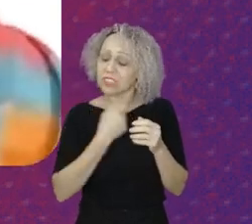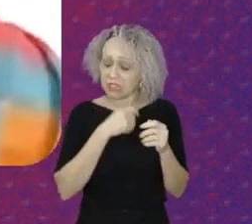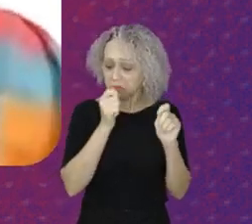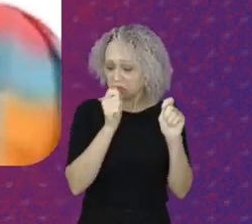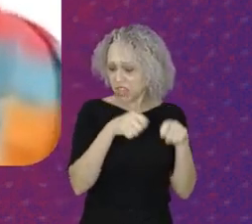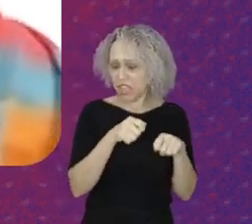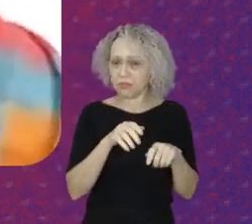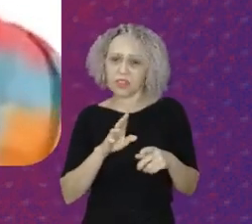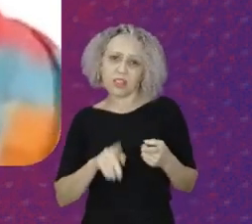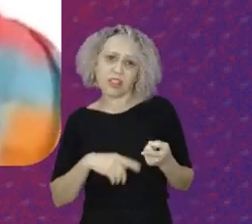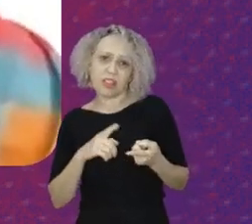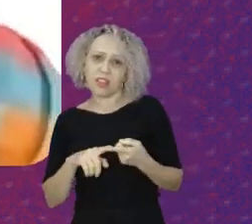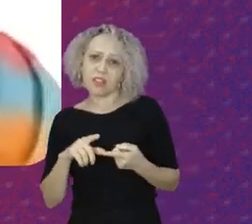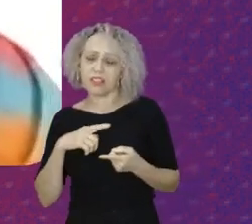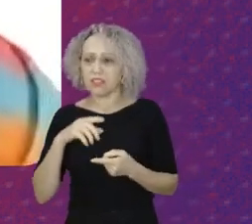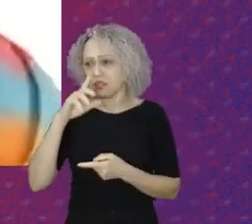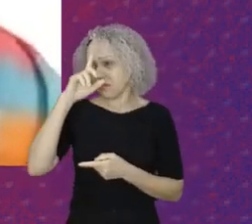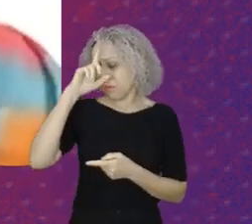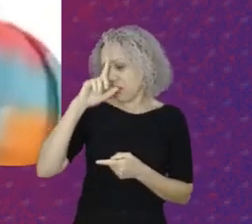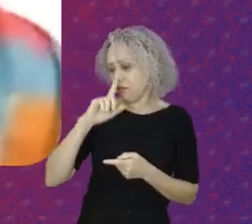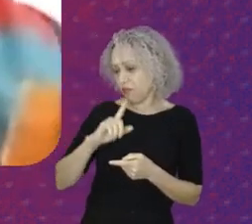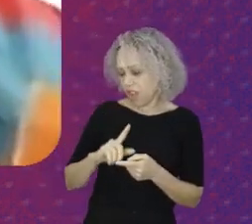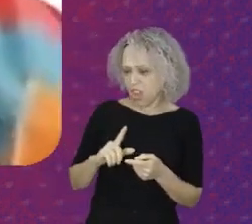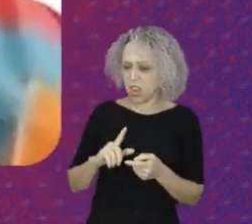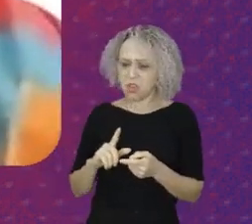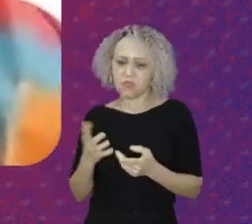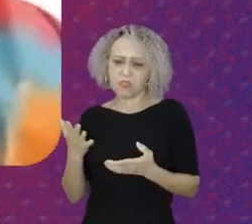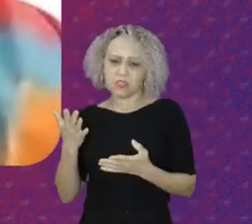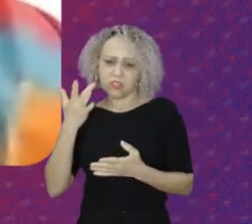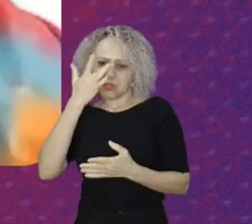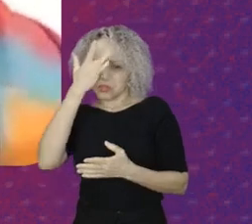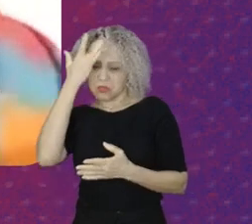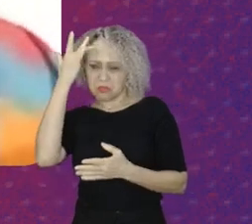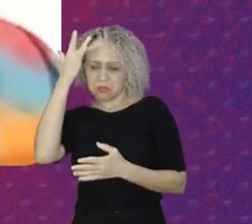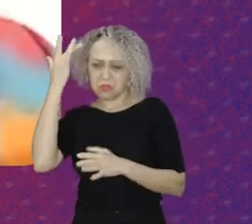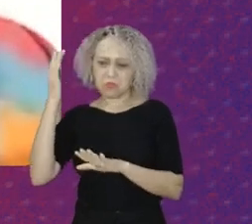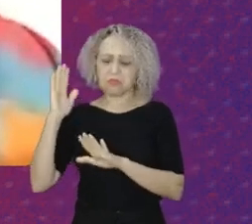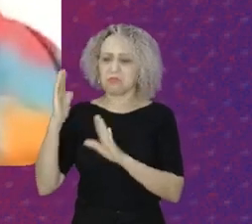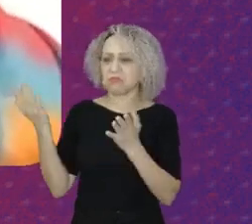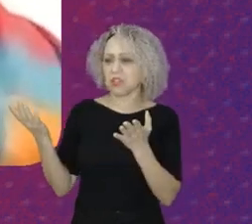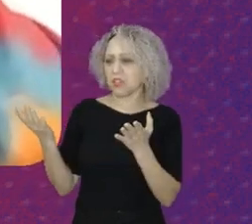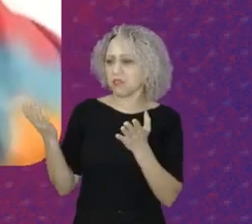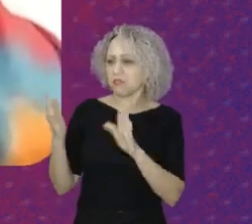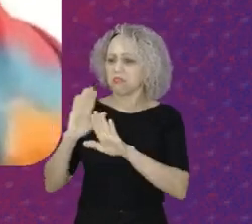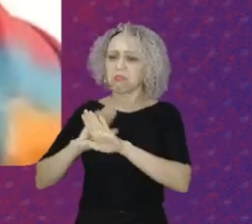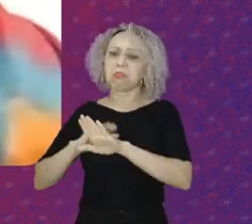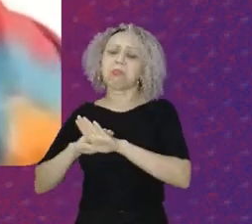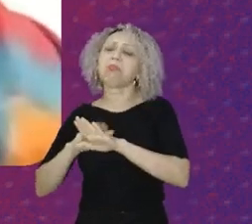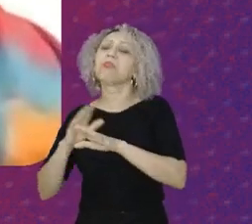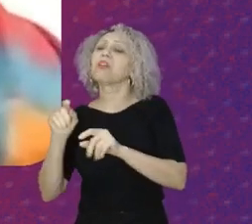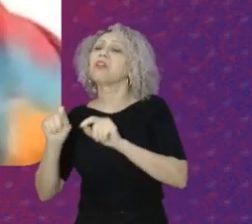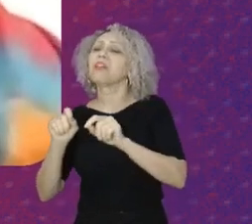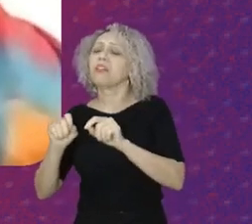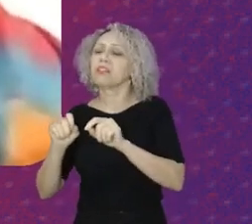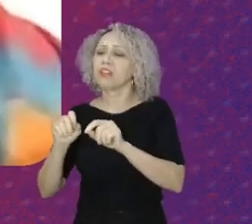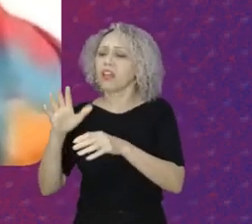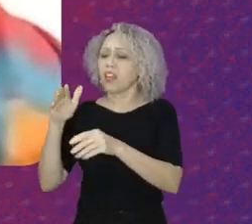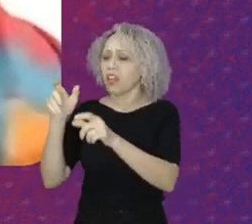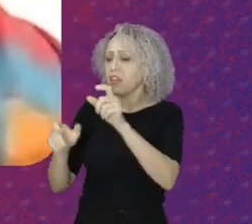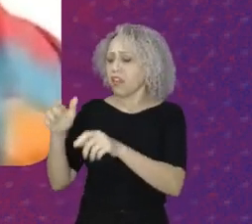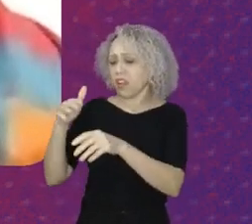de potencial eleitoral. São coisas que muitas vezes inventam para continuar mantendo hierarquias